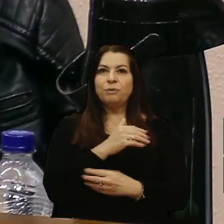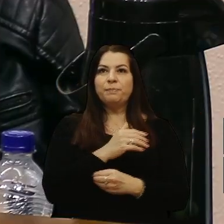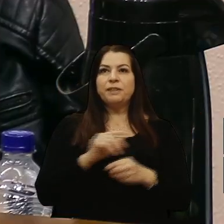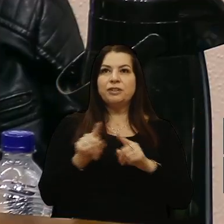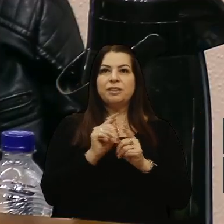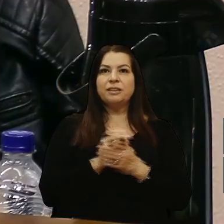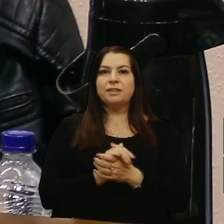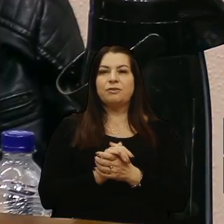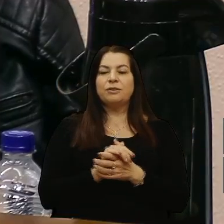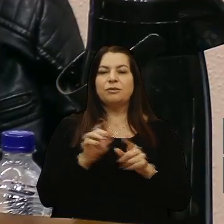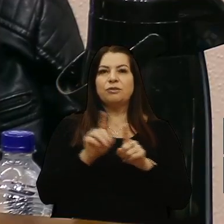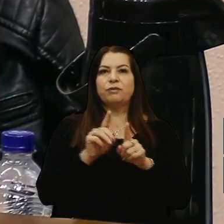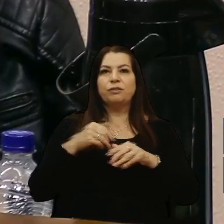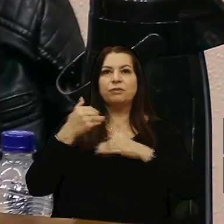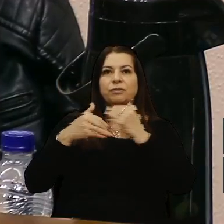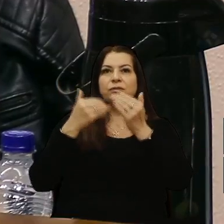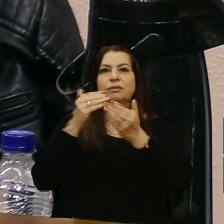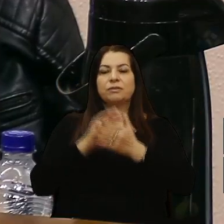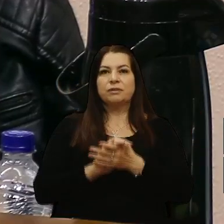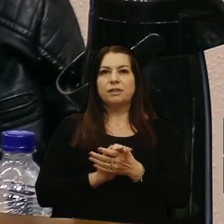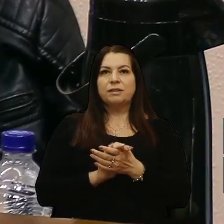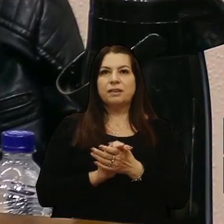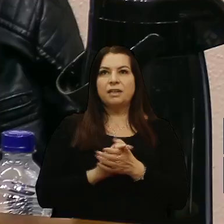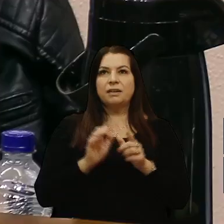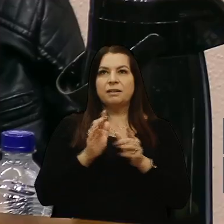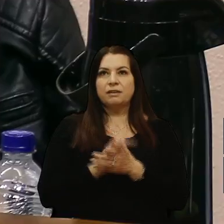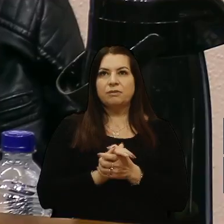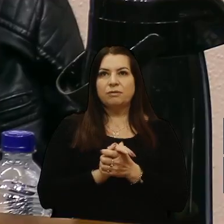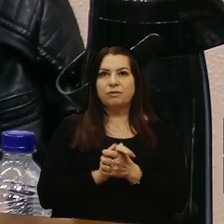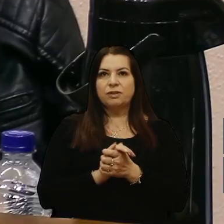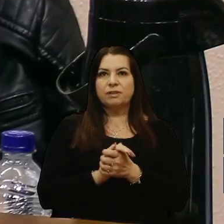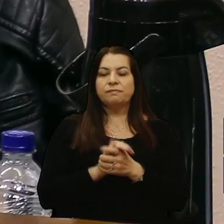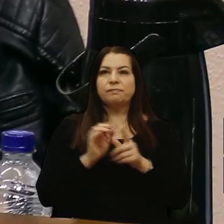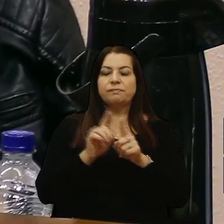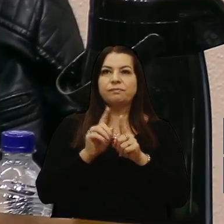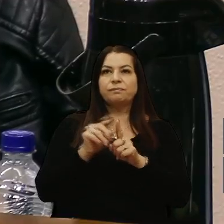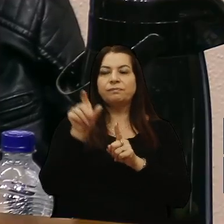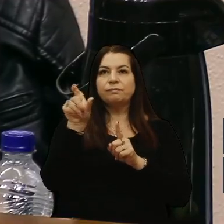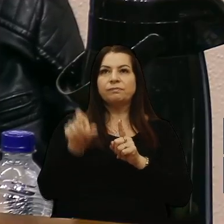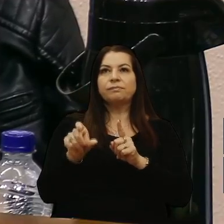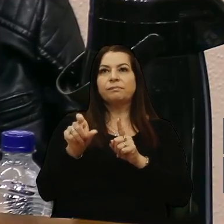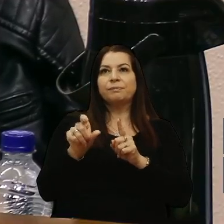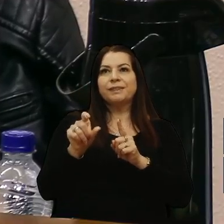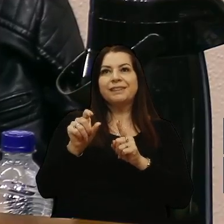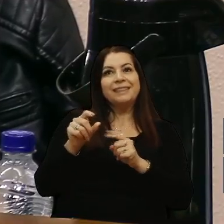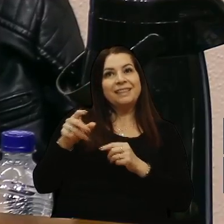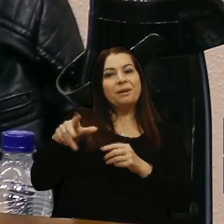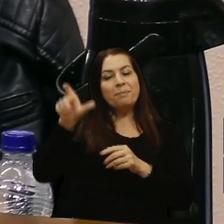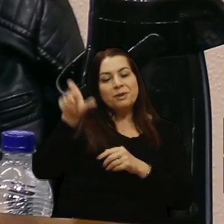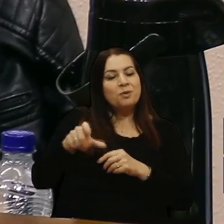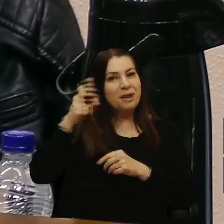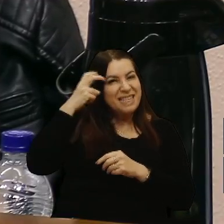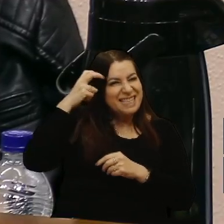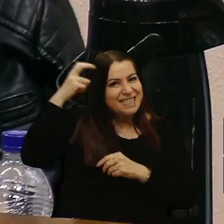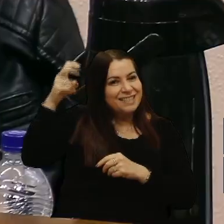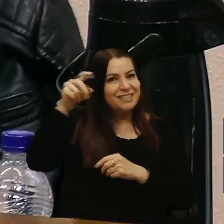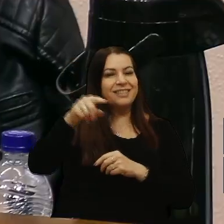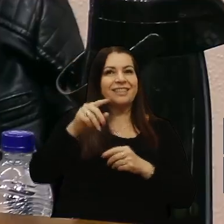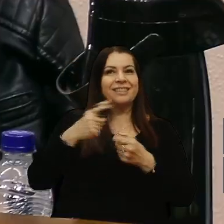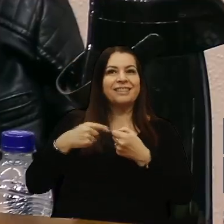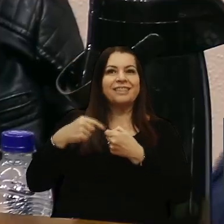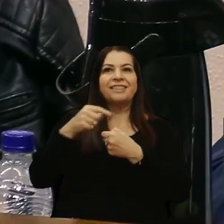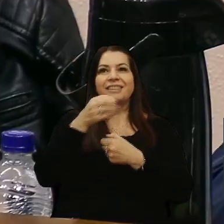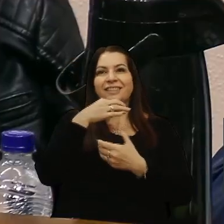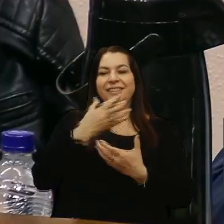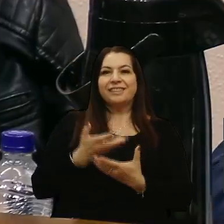essa trajetória tão bonita desse nosso pequeno, grande gênio aqui da cidade de Caxias do Sul. Parabéns, Pedro, a